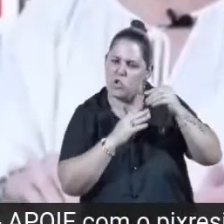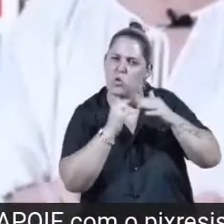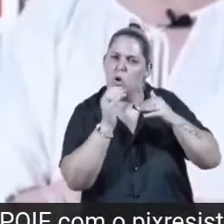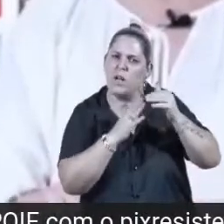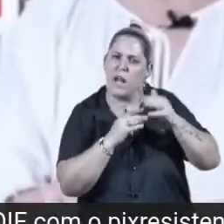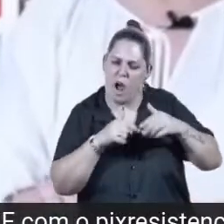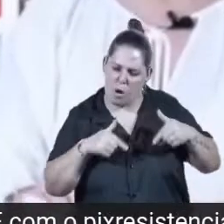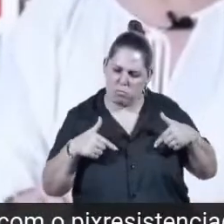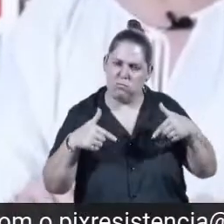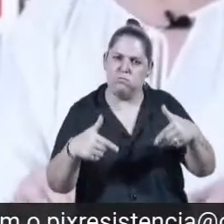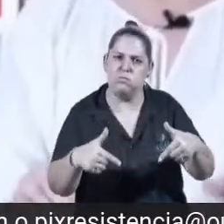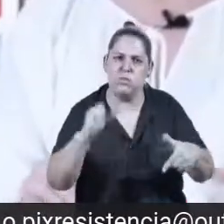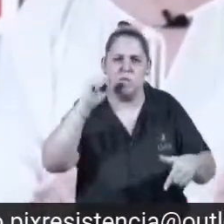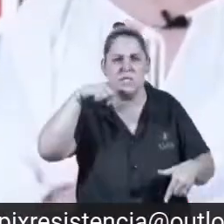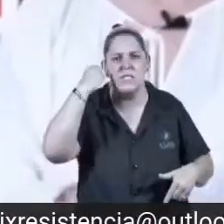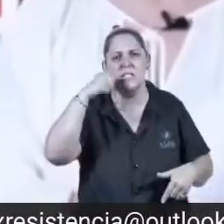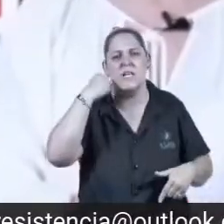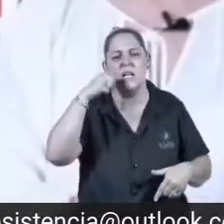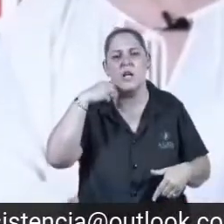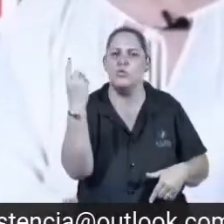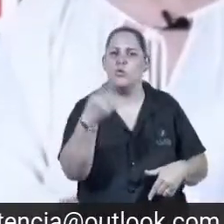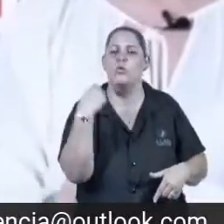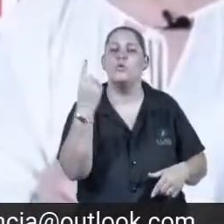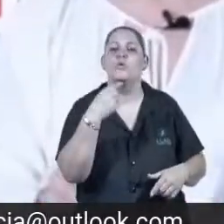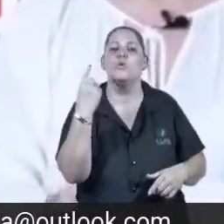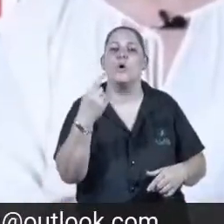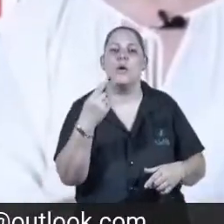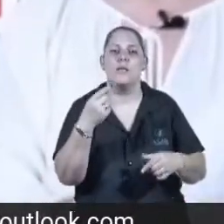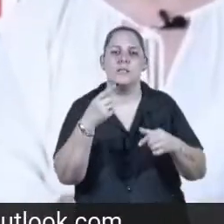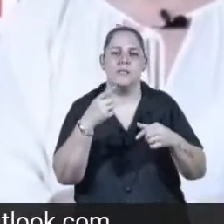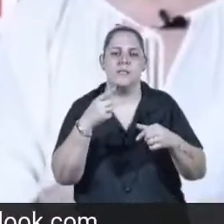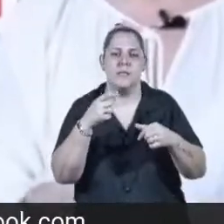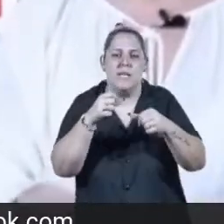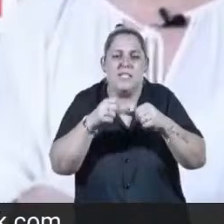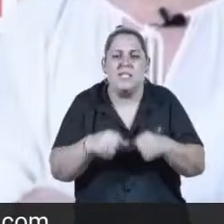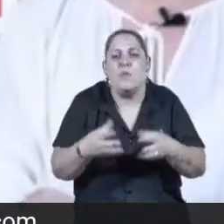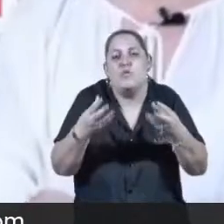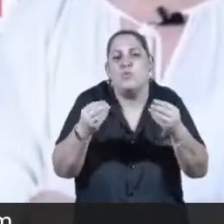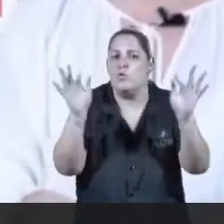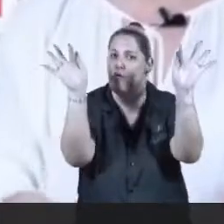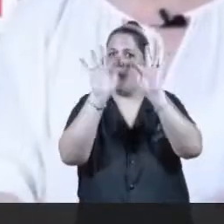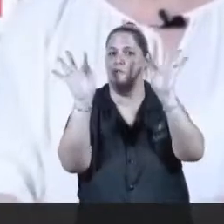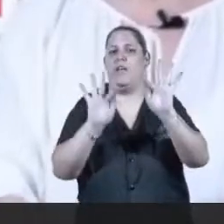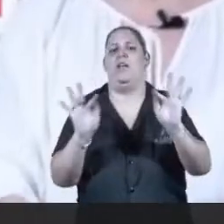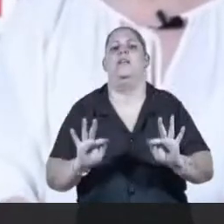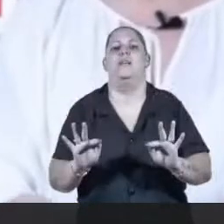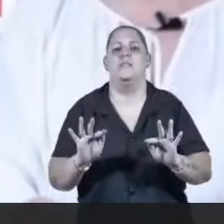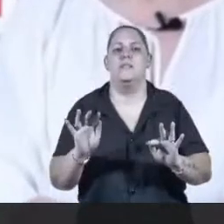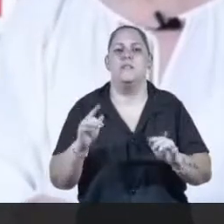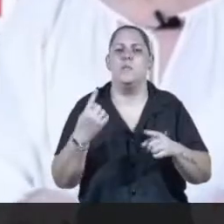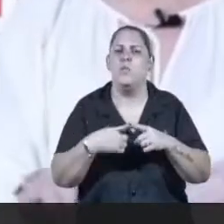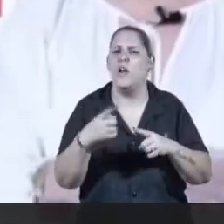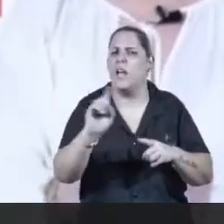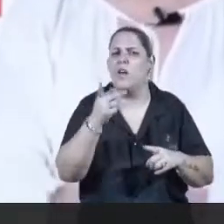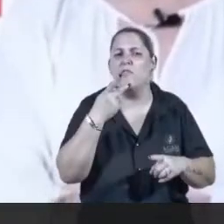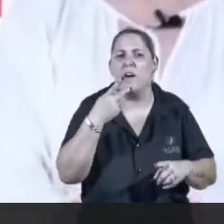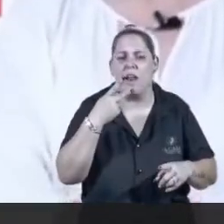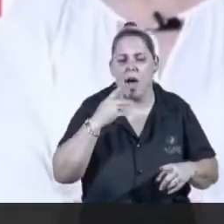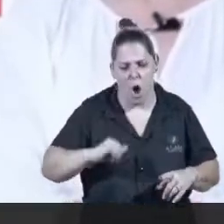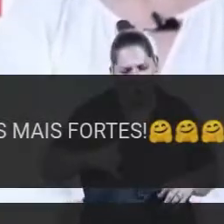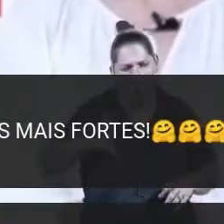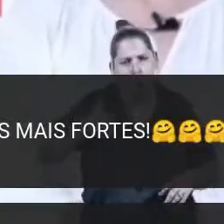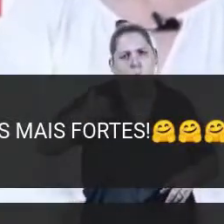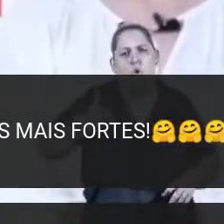como senador. Nós estamos muito satisfeitos, por que não dizer orgulhosos